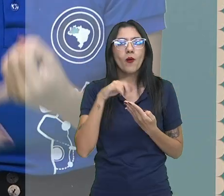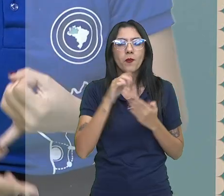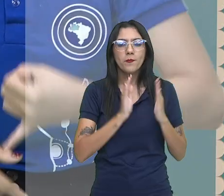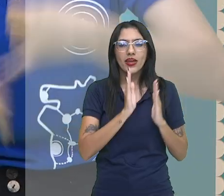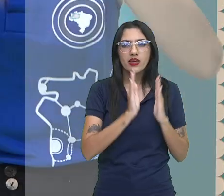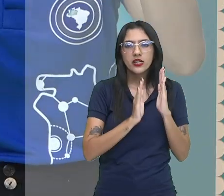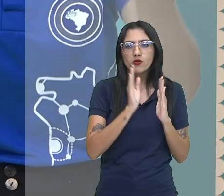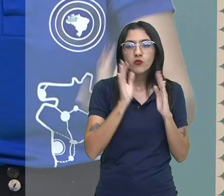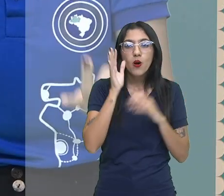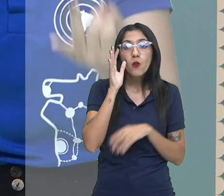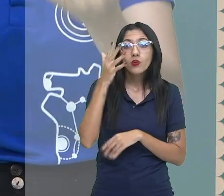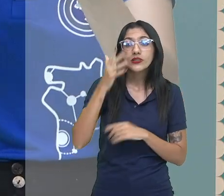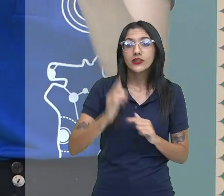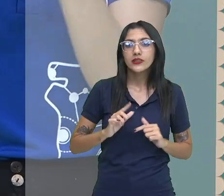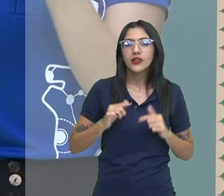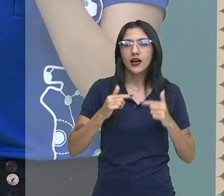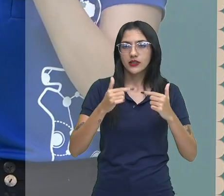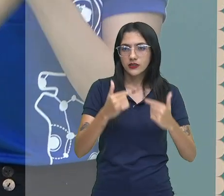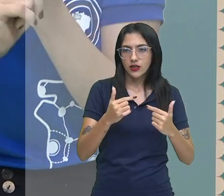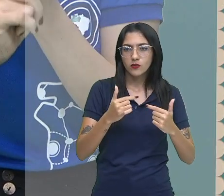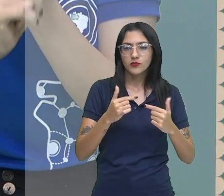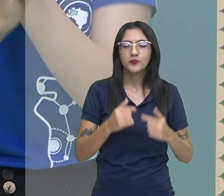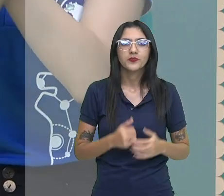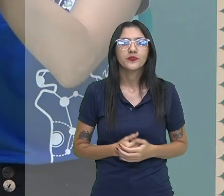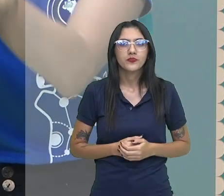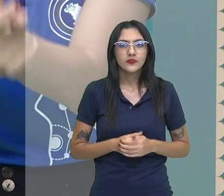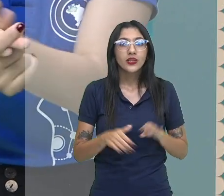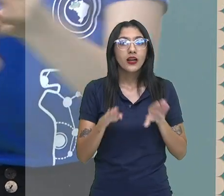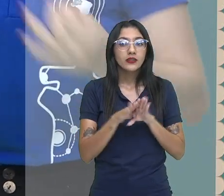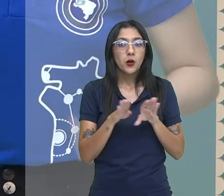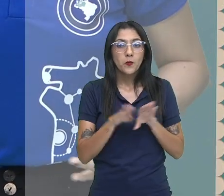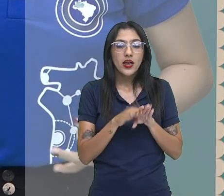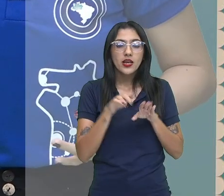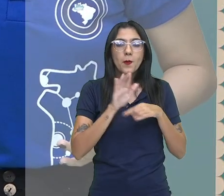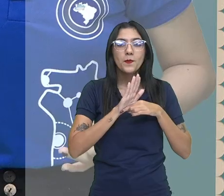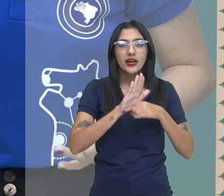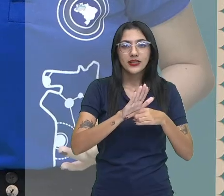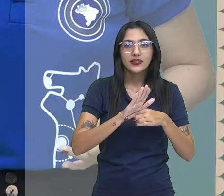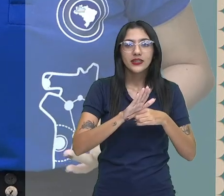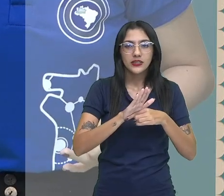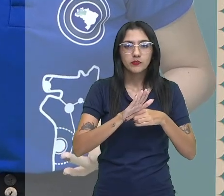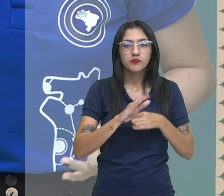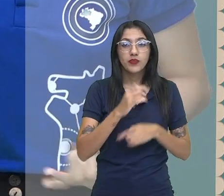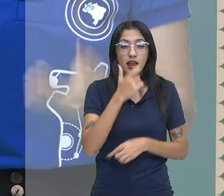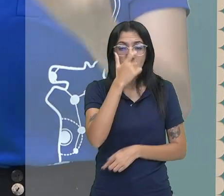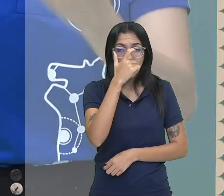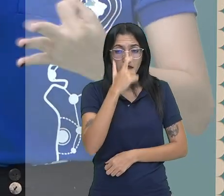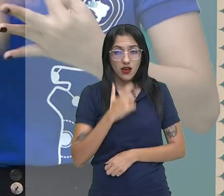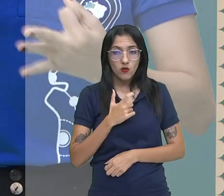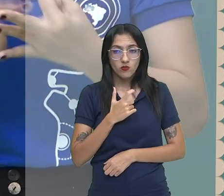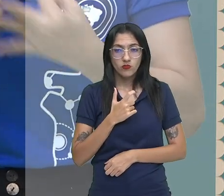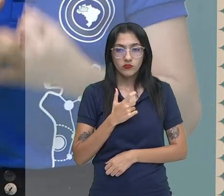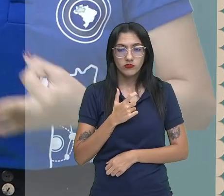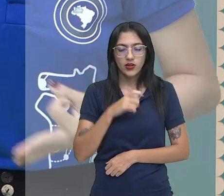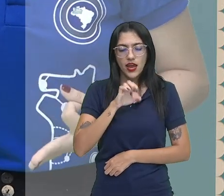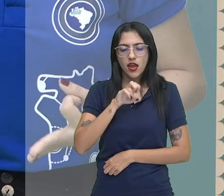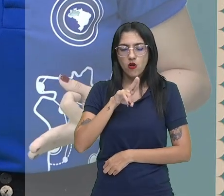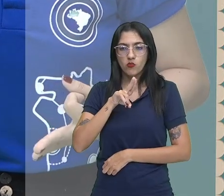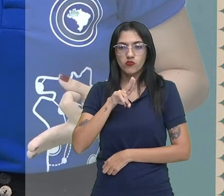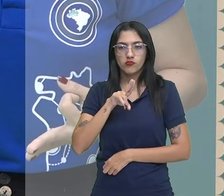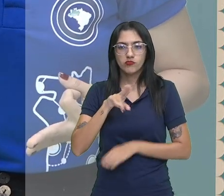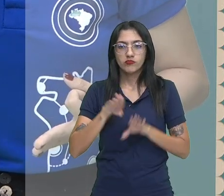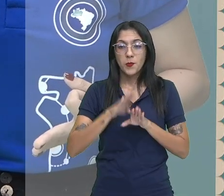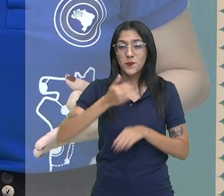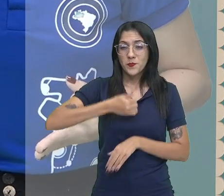ou aconteceu, enfim. E indica a pessoa, vou, eu, indica o número,